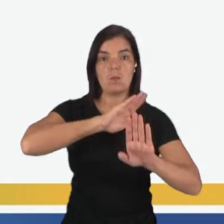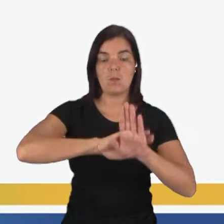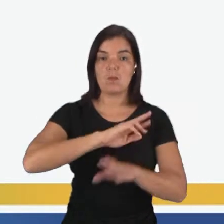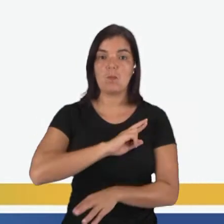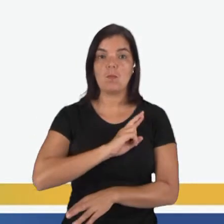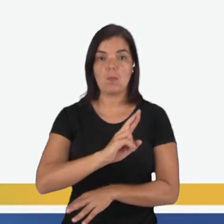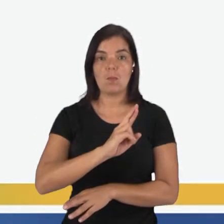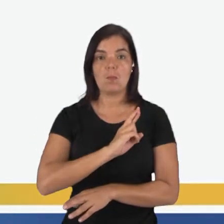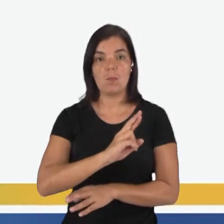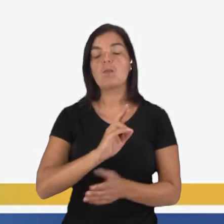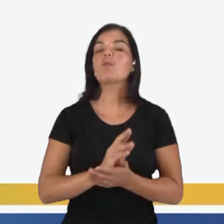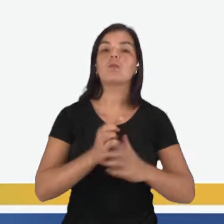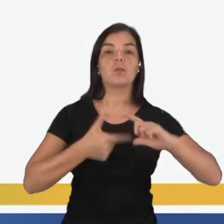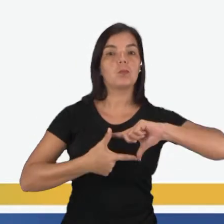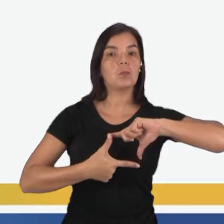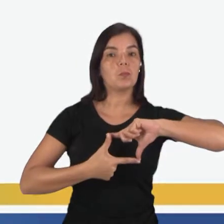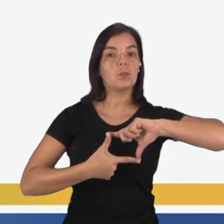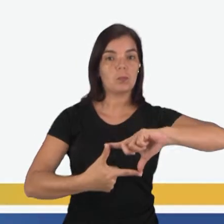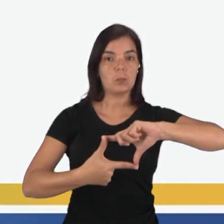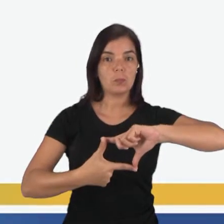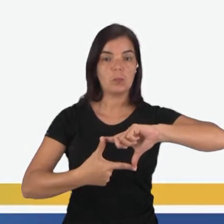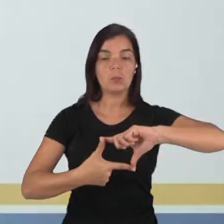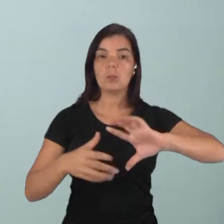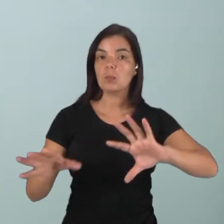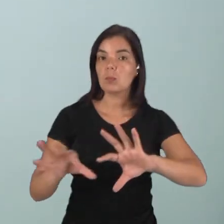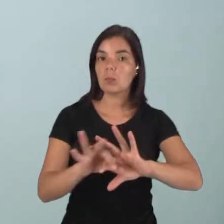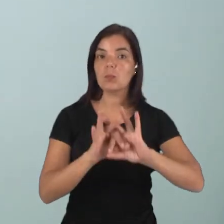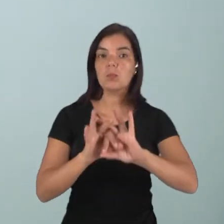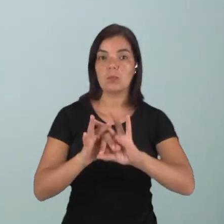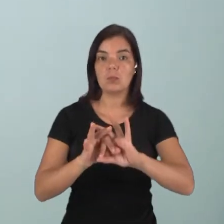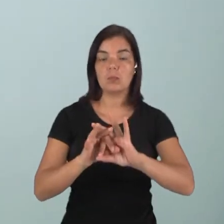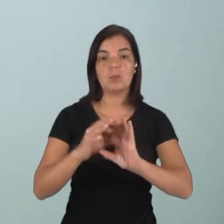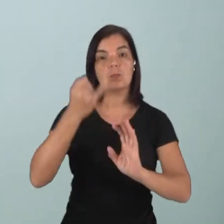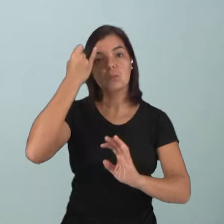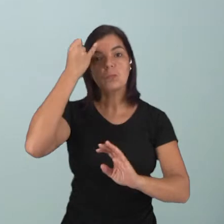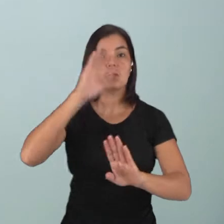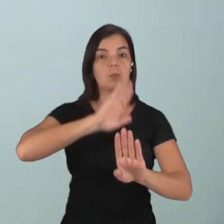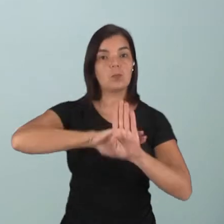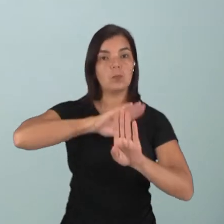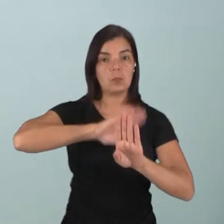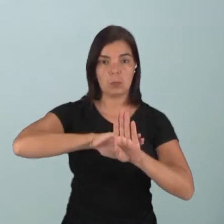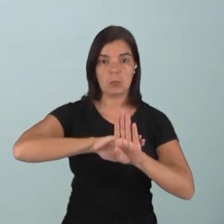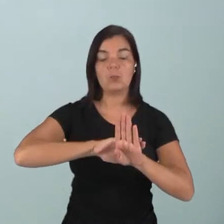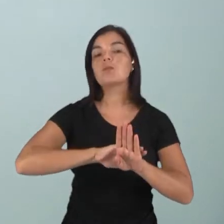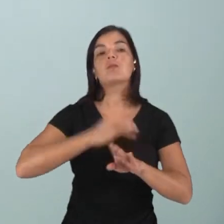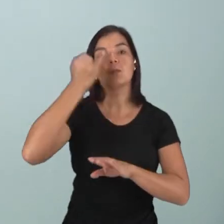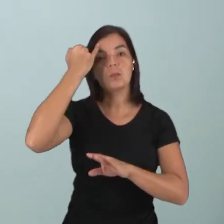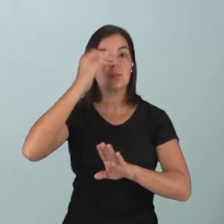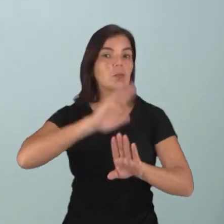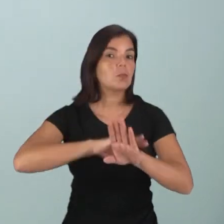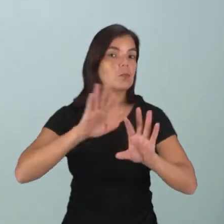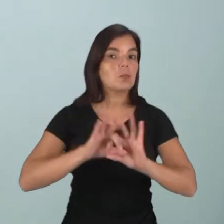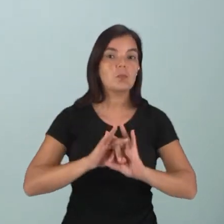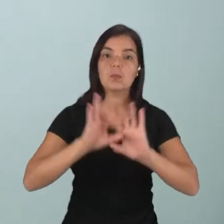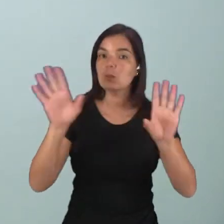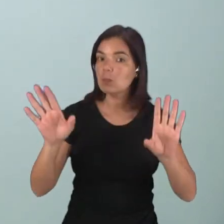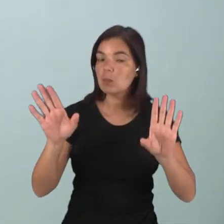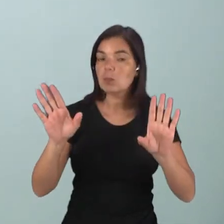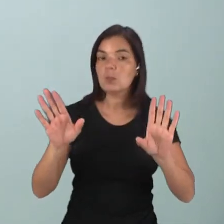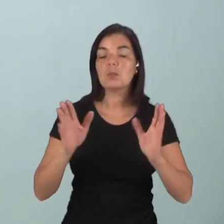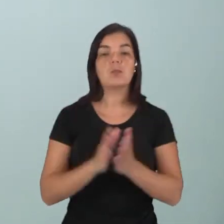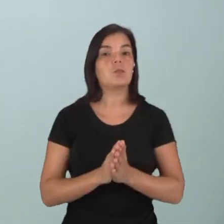religiosa. Então, o fanatismo pode estar ligado a uma ideologia, pode ser ela uma ideologia